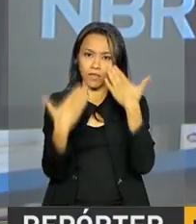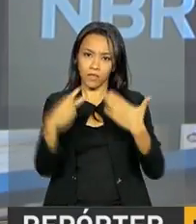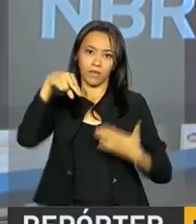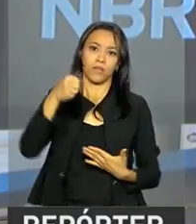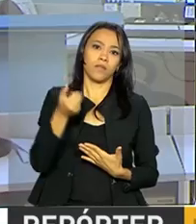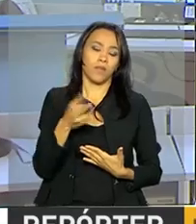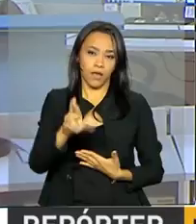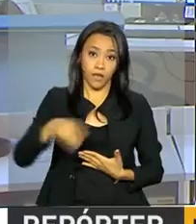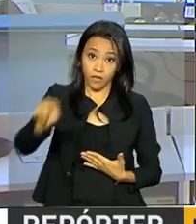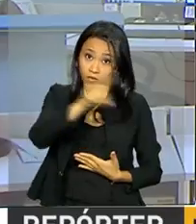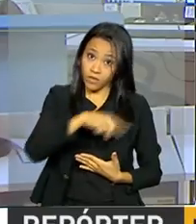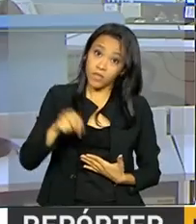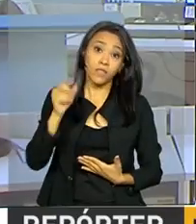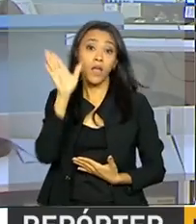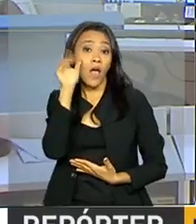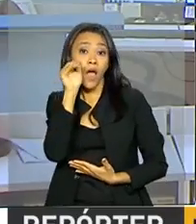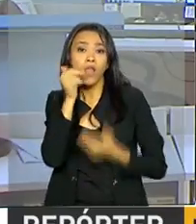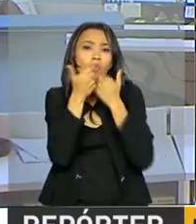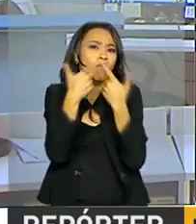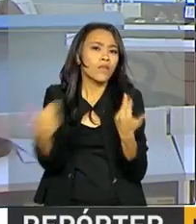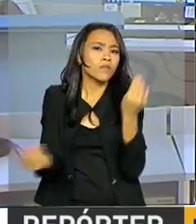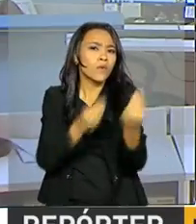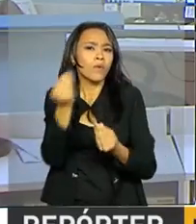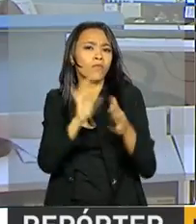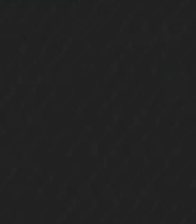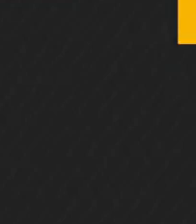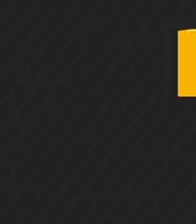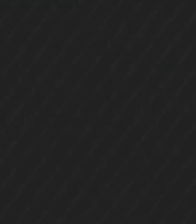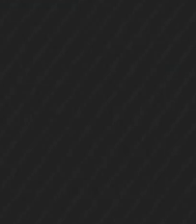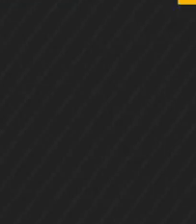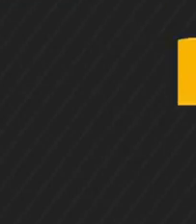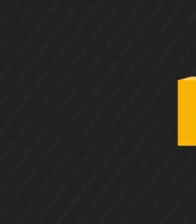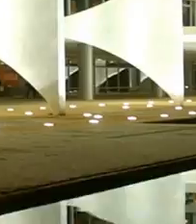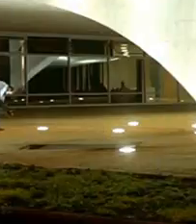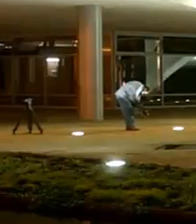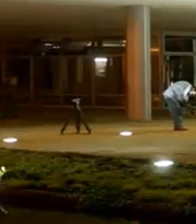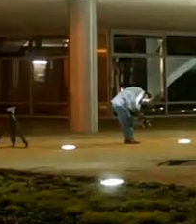NBR acompanha as novidades também em nossas redes